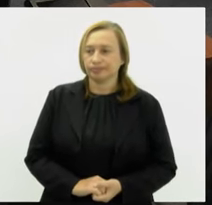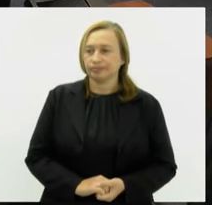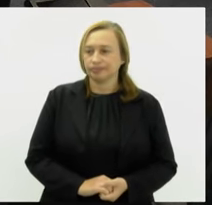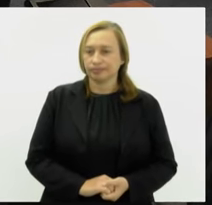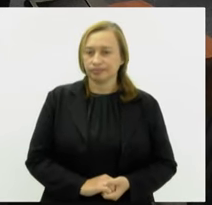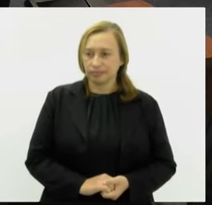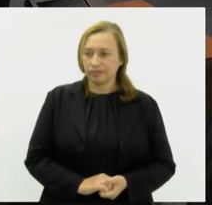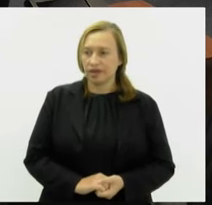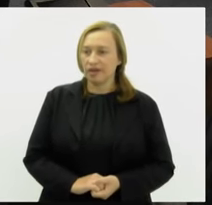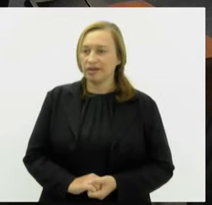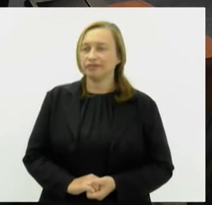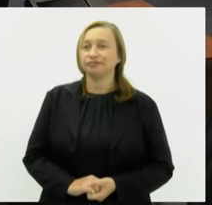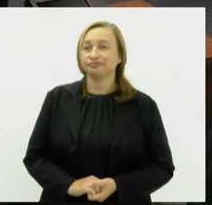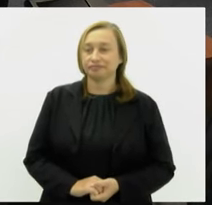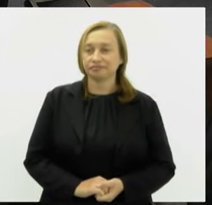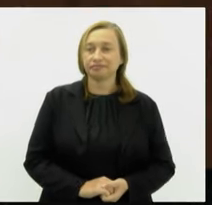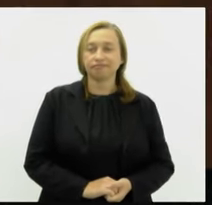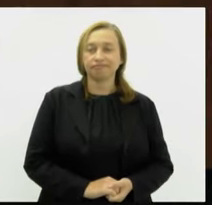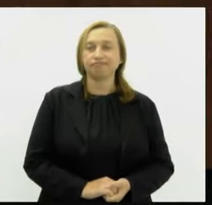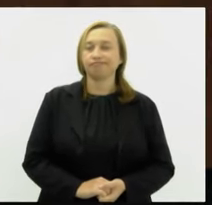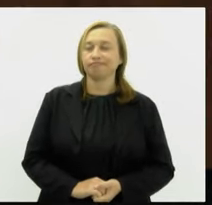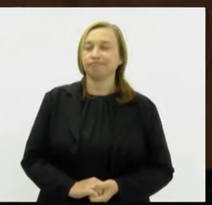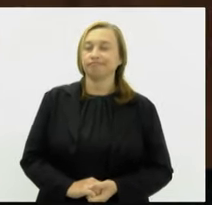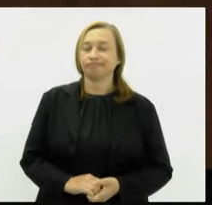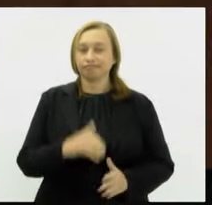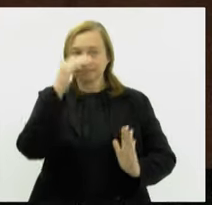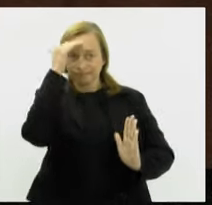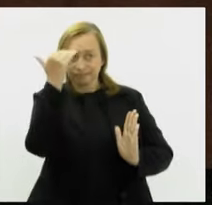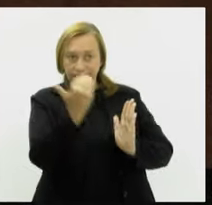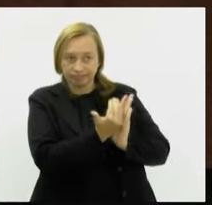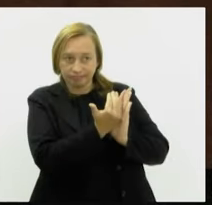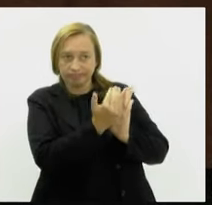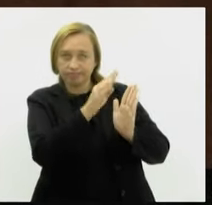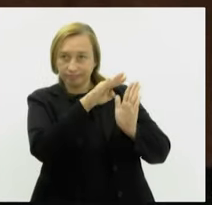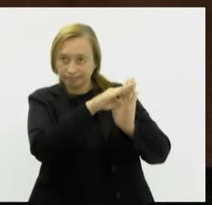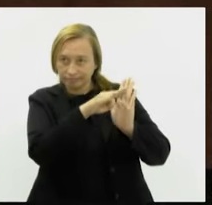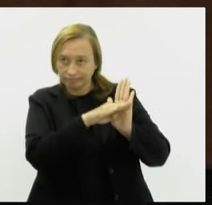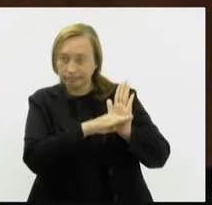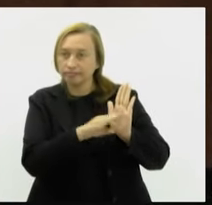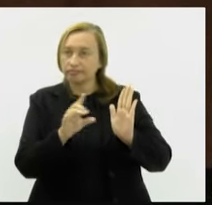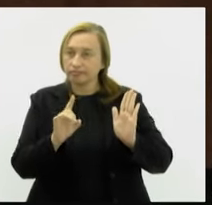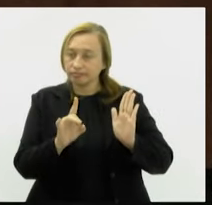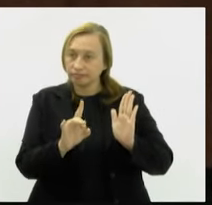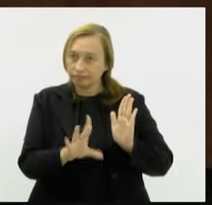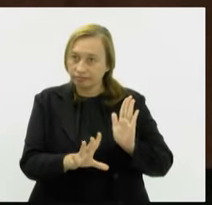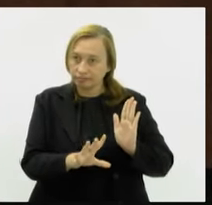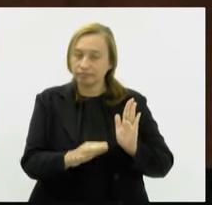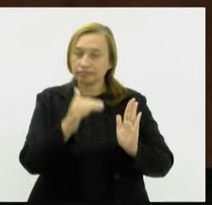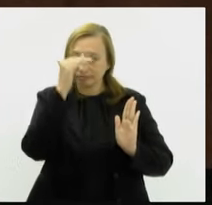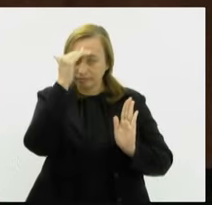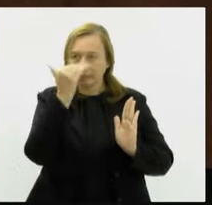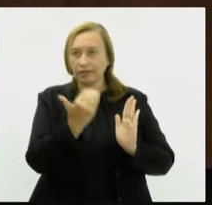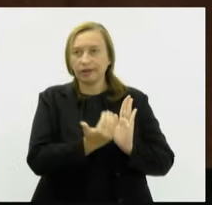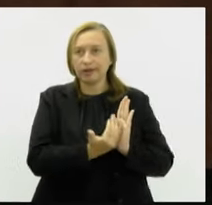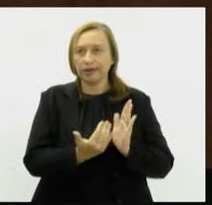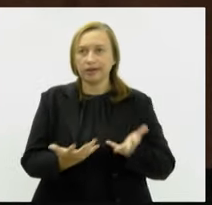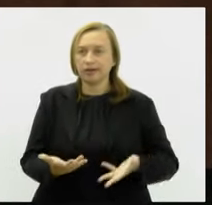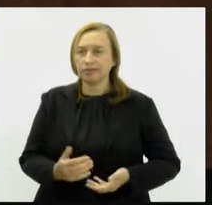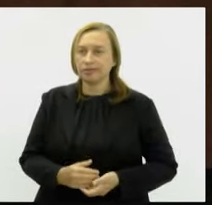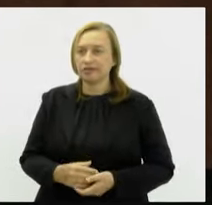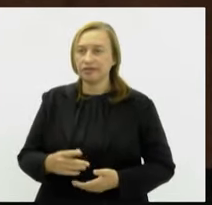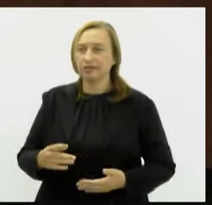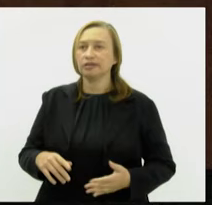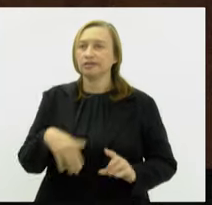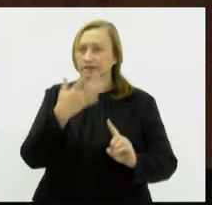ou impedir as homenagens. A gente está cumprindo o acordo, apenas declarando o voto, respeitando que os deputados homenageiem quem